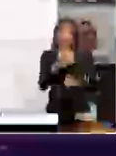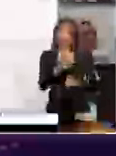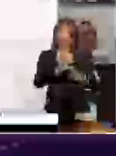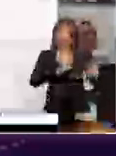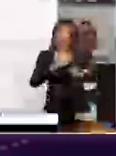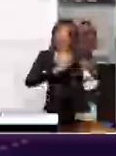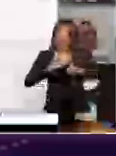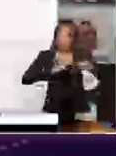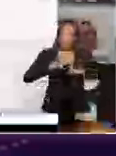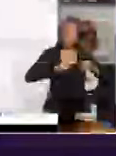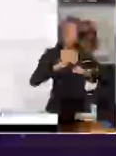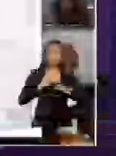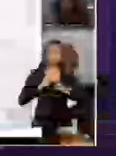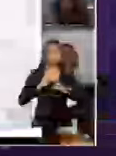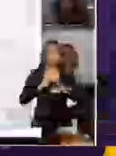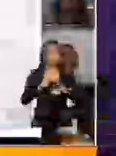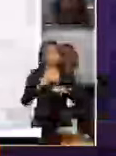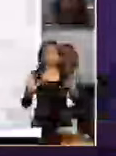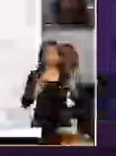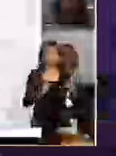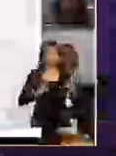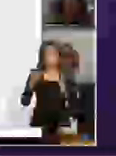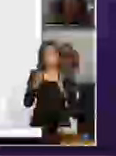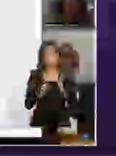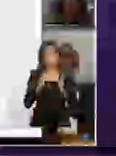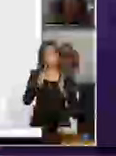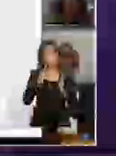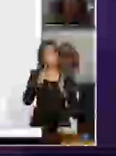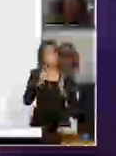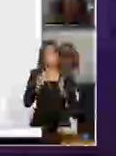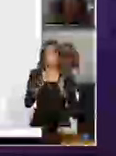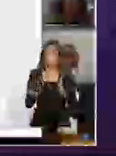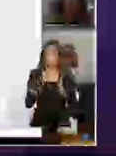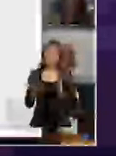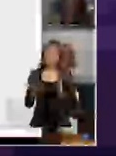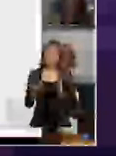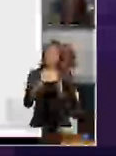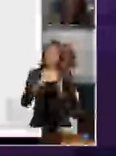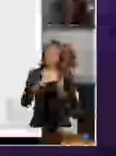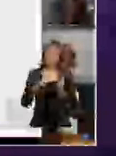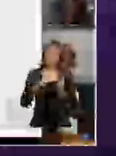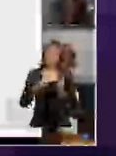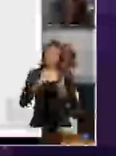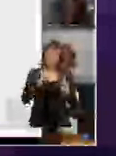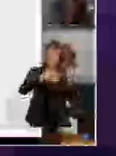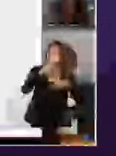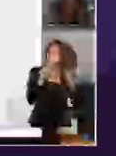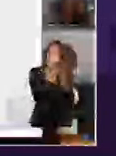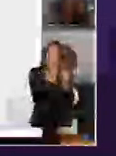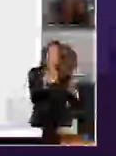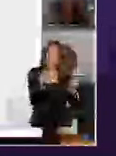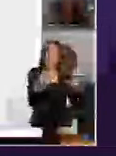dizendo, analisaria apenas meramente 7 dias, obviamente traz um sucesso de eficácia muito maior para